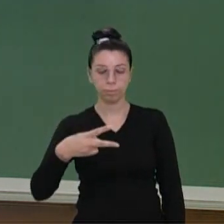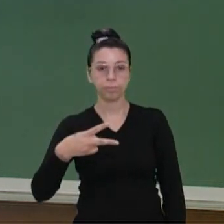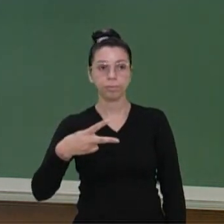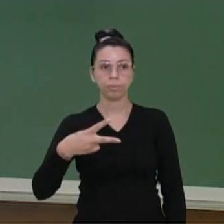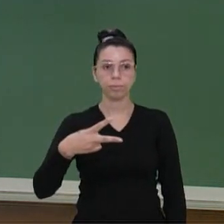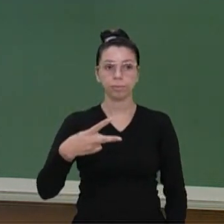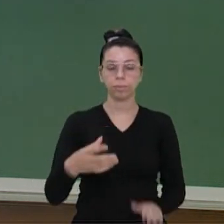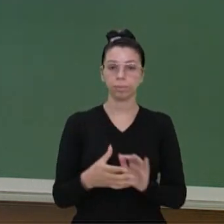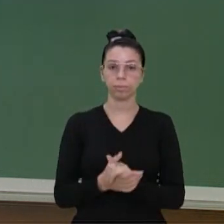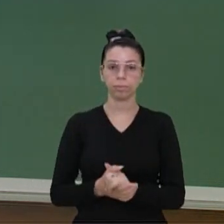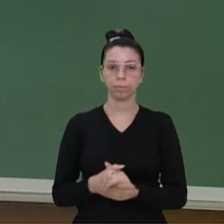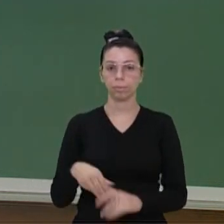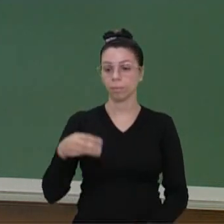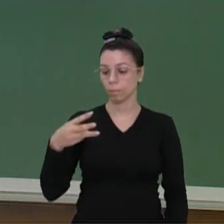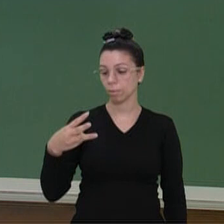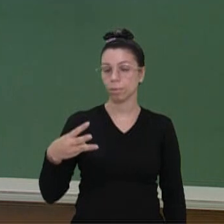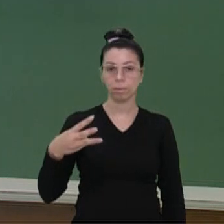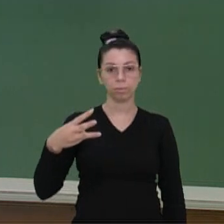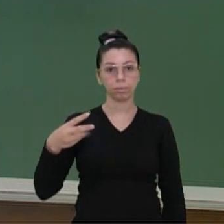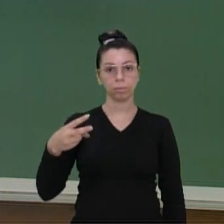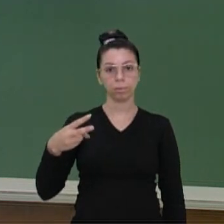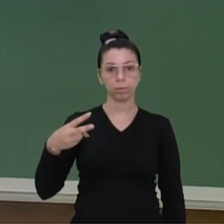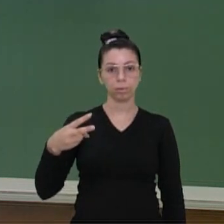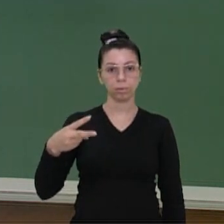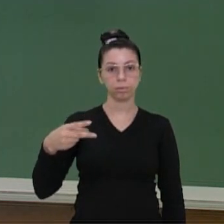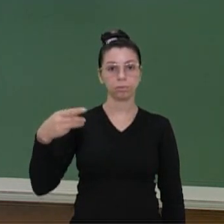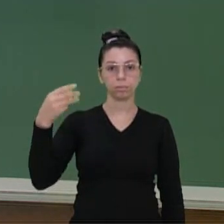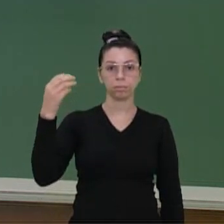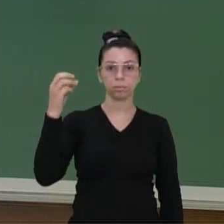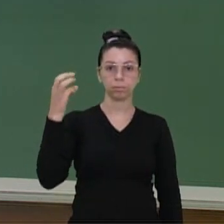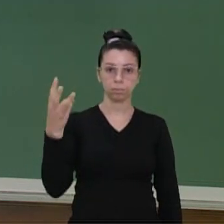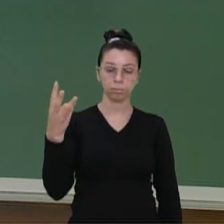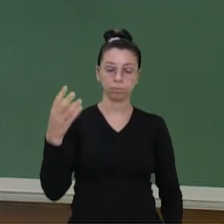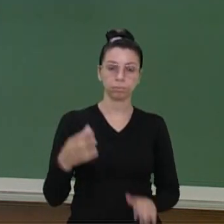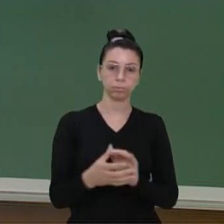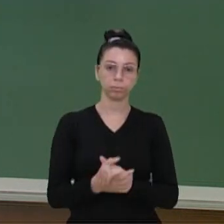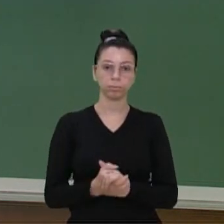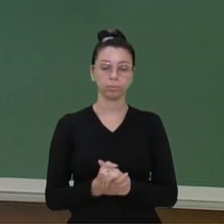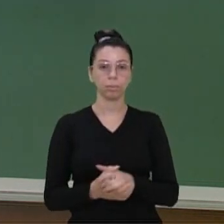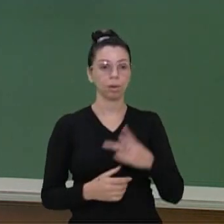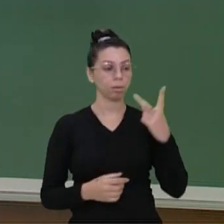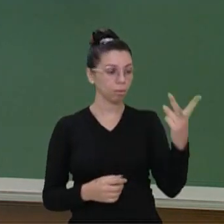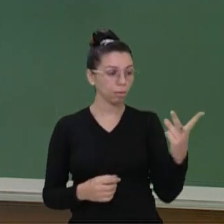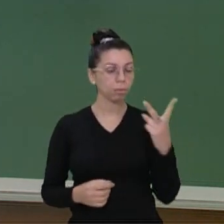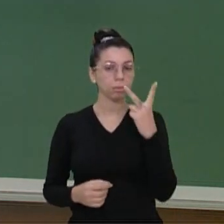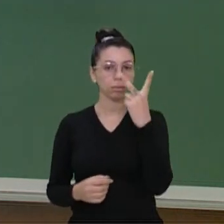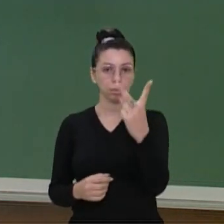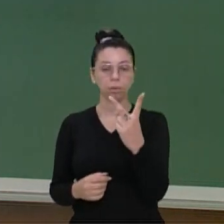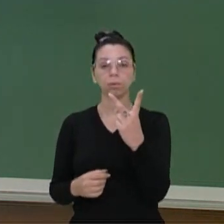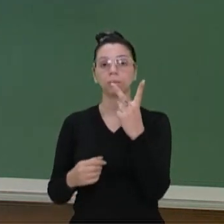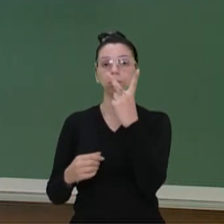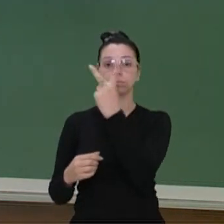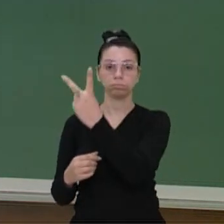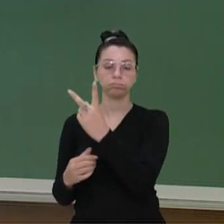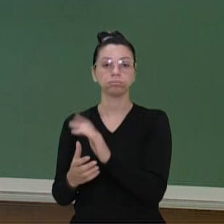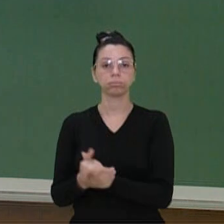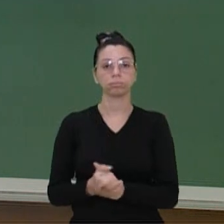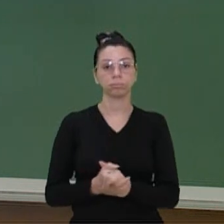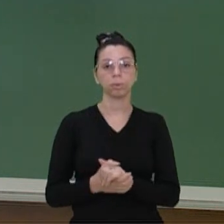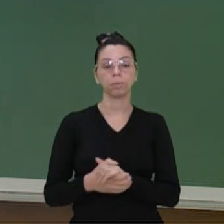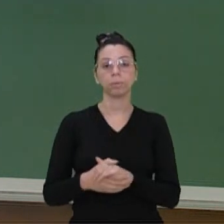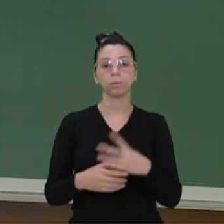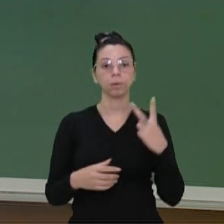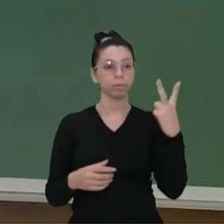esse 8 em 2 elevado a 3, né, pega o 8. 8, 2 vezes 2 são 4, 4 vezes 2 são 8,